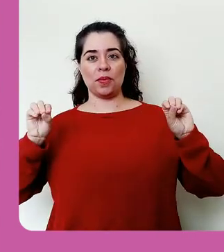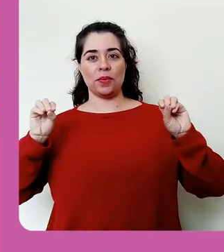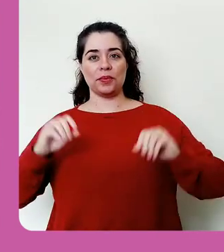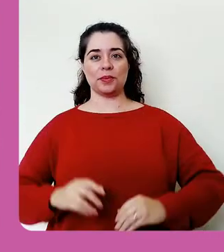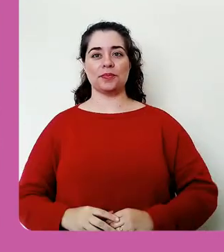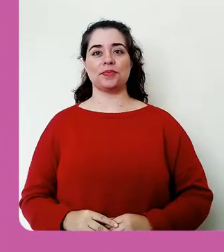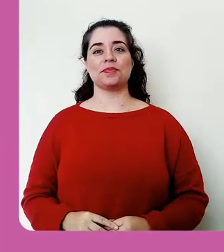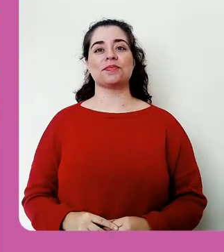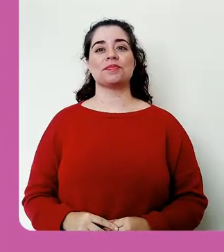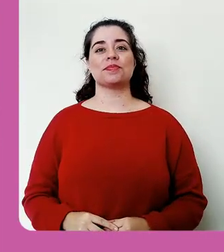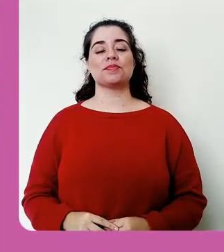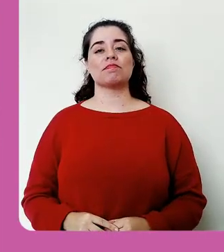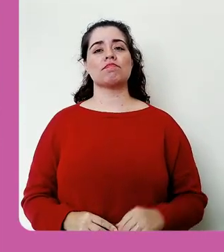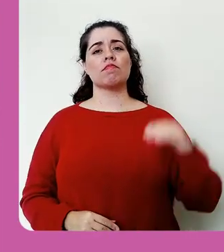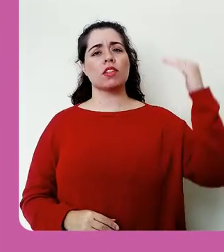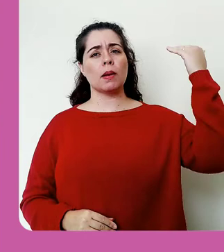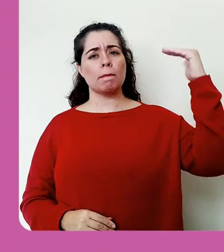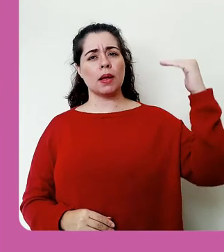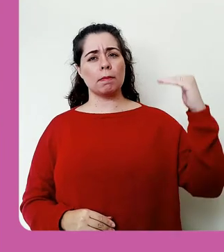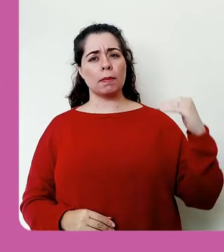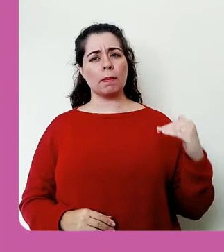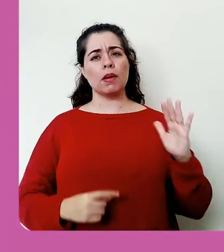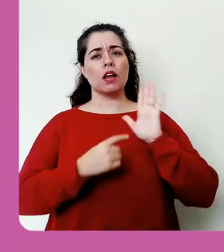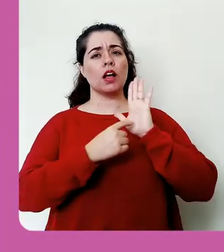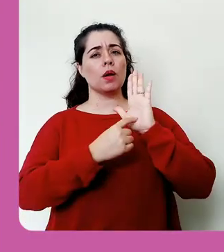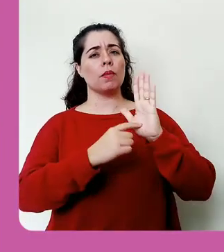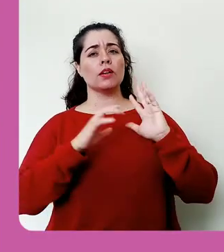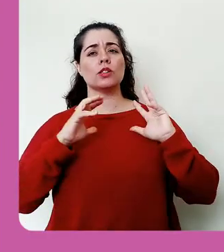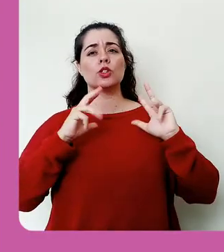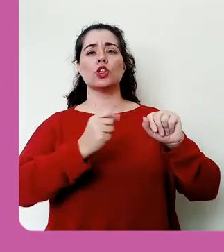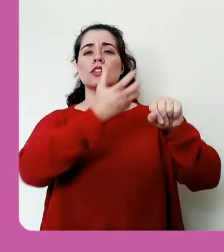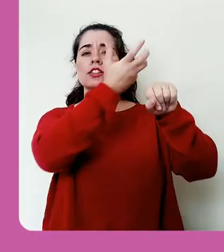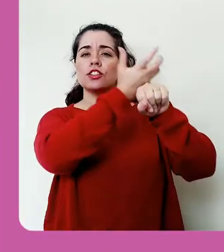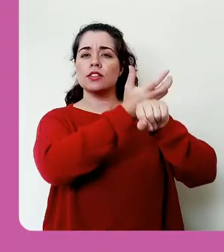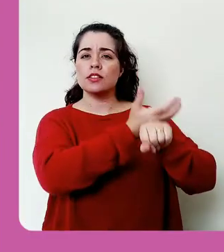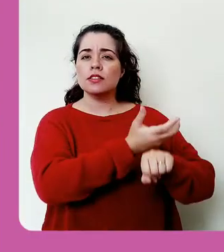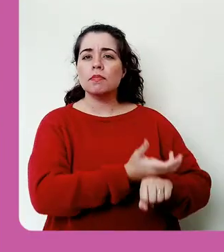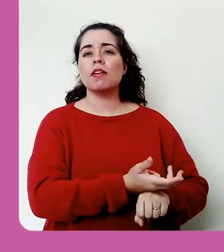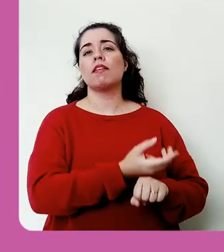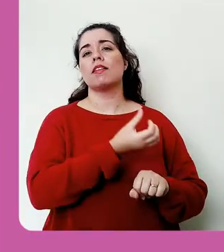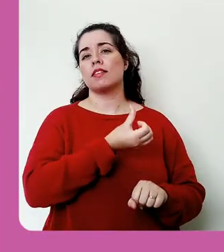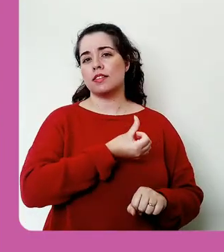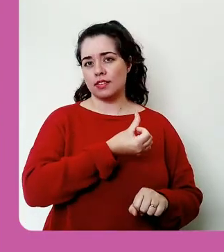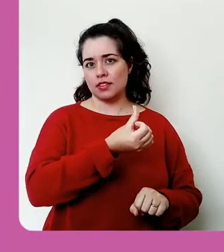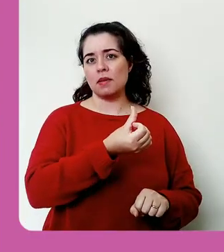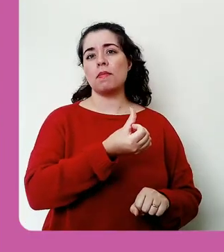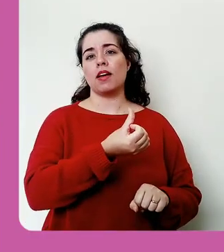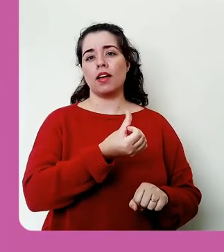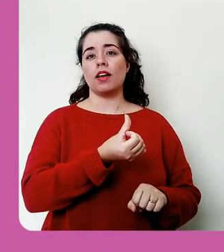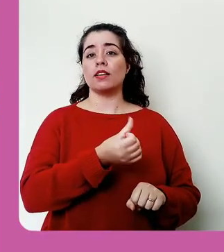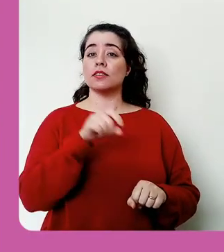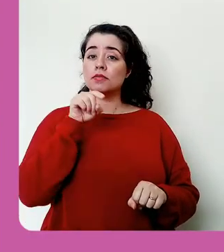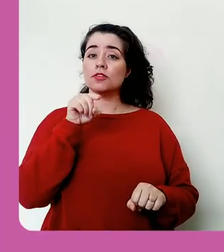Moodle. Bom, aqui no painel do Moodle apresenta as nossas disciplinas dos nossos semestres, né?